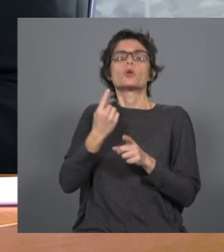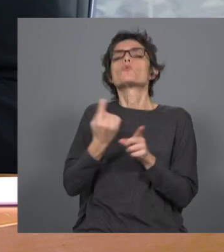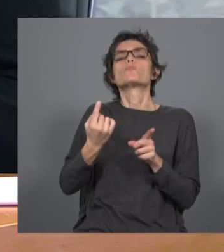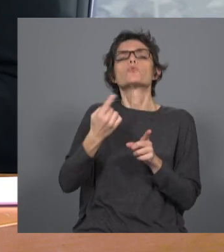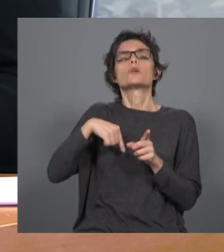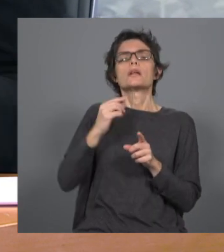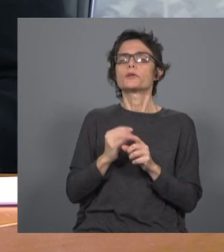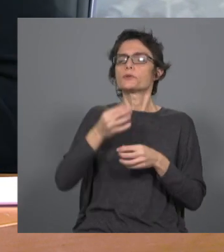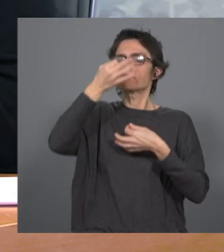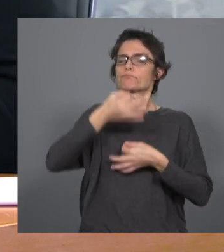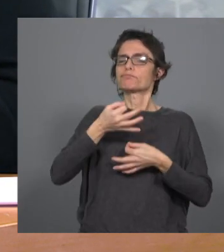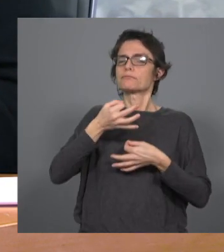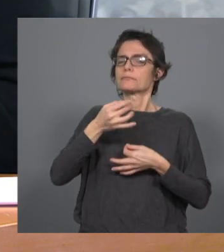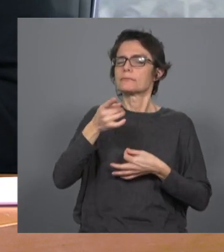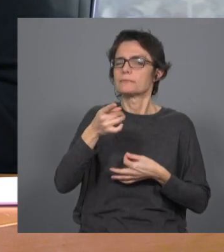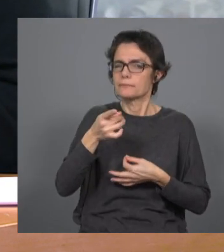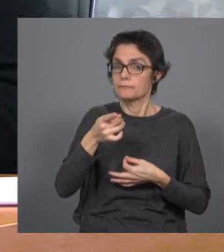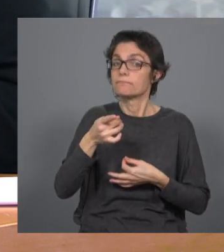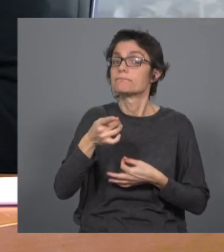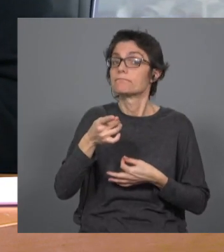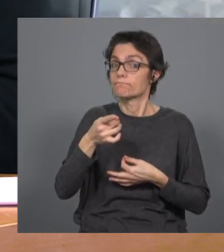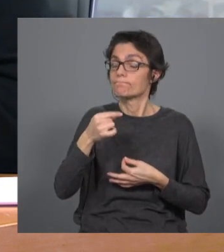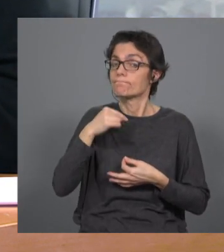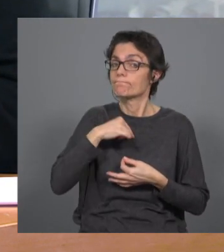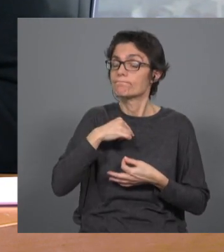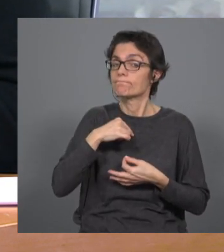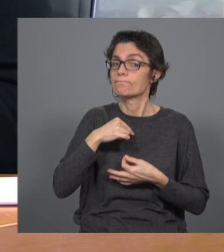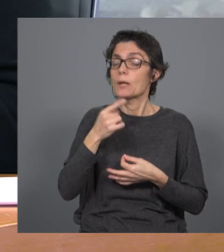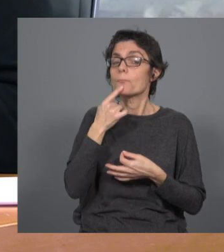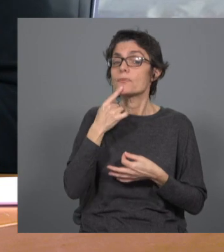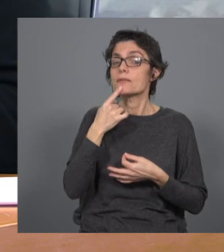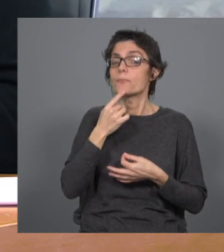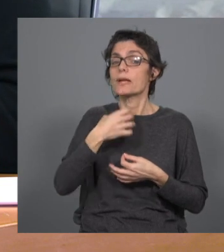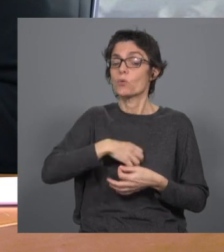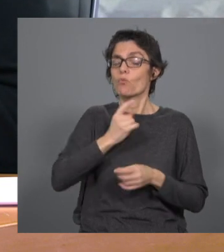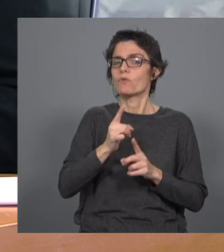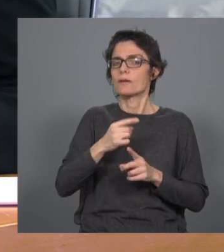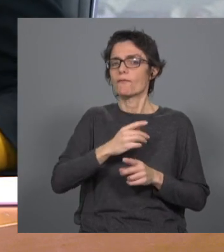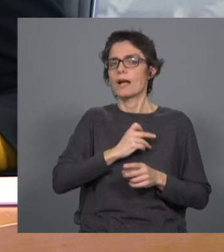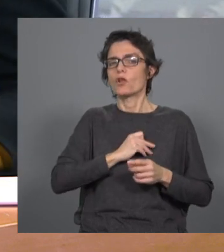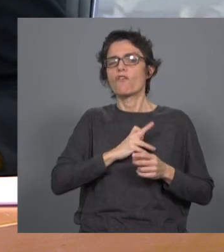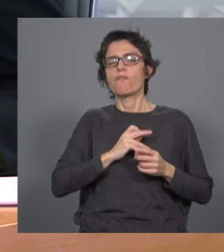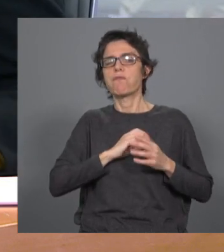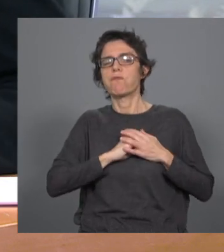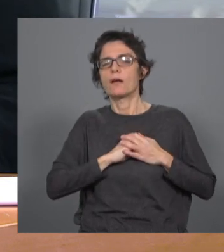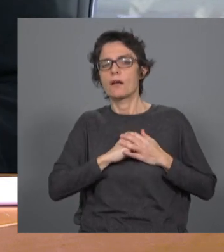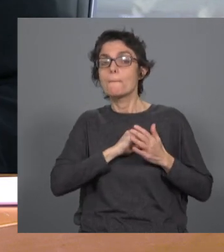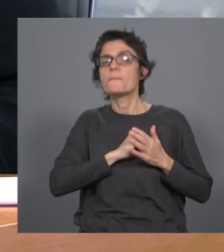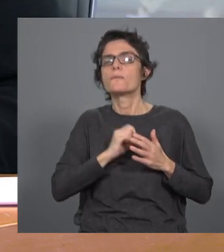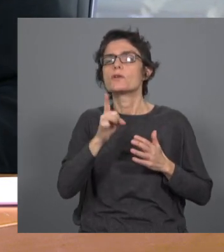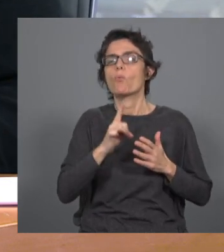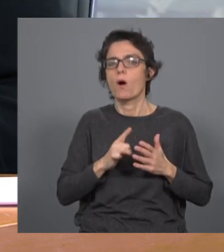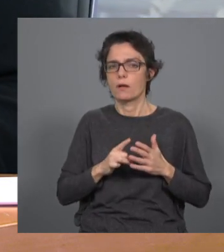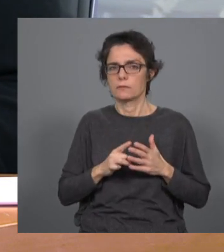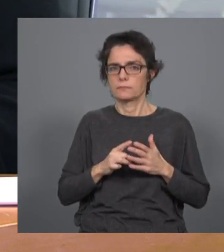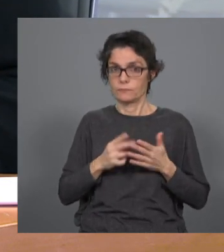maneira. Portanto, há aqui uma verificação da nossa fé e ao mesmo tempo um desafio a cuidá-la e a cultivá-la. E aliás o São Paulo remete-nos